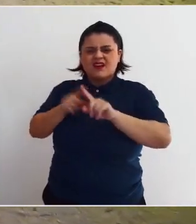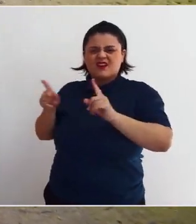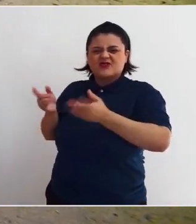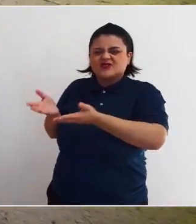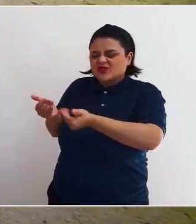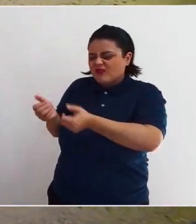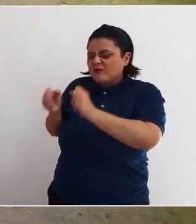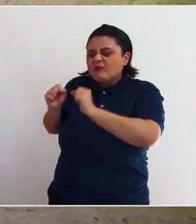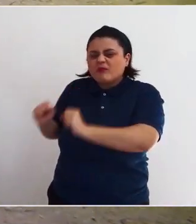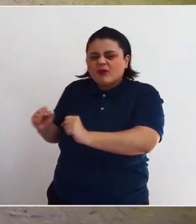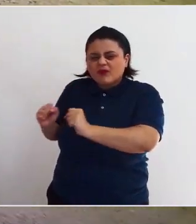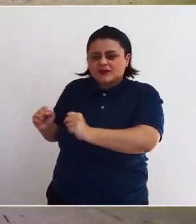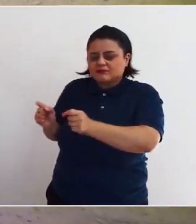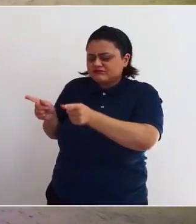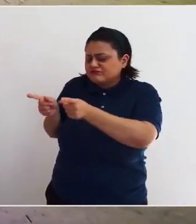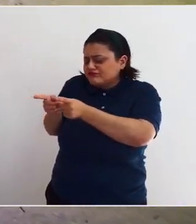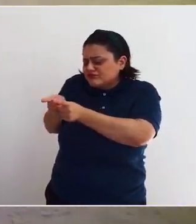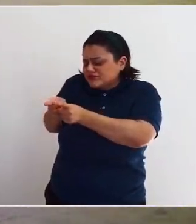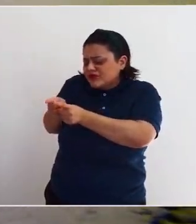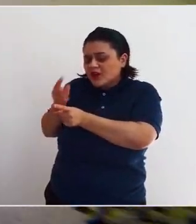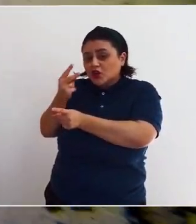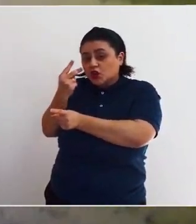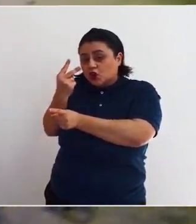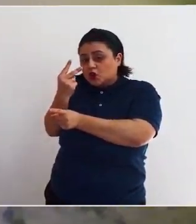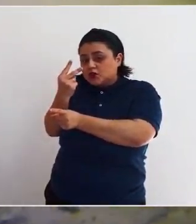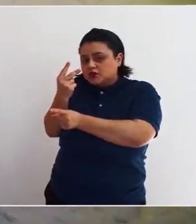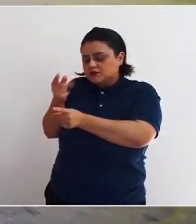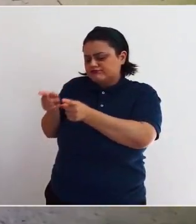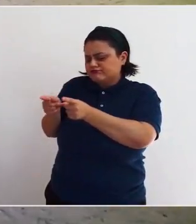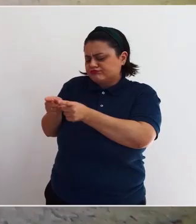ser menores que 2 centímetros.